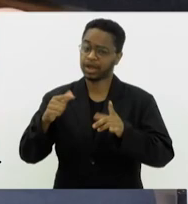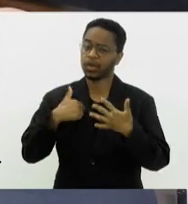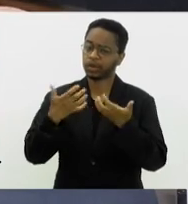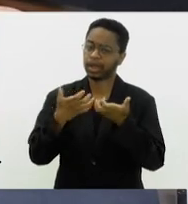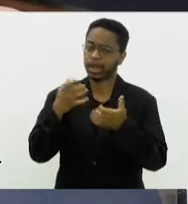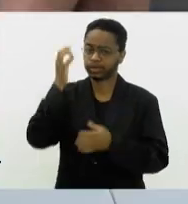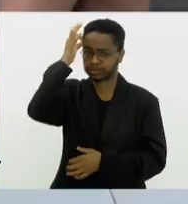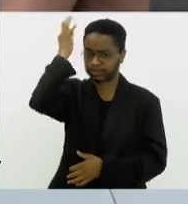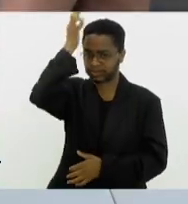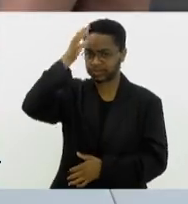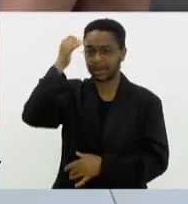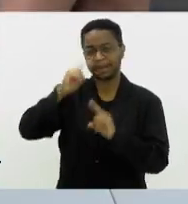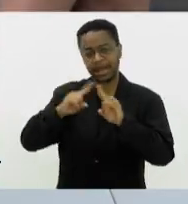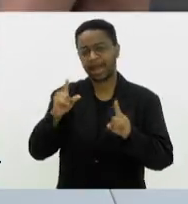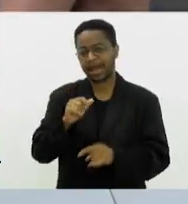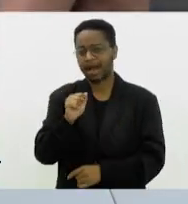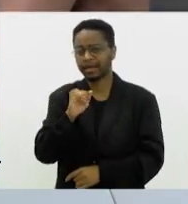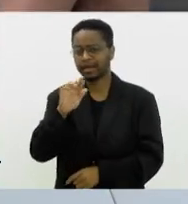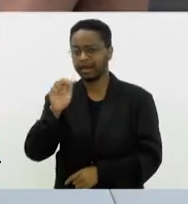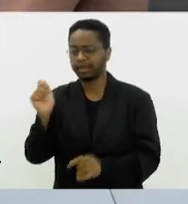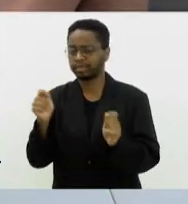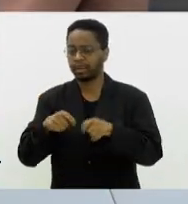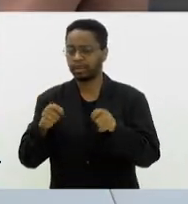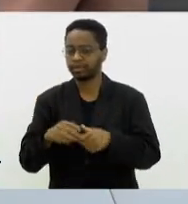Espírito Santo, mas com o Aerá a gente chega.